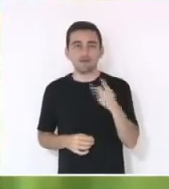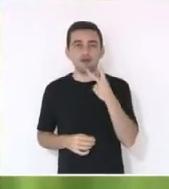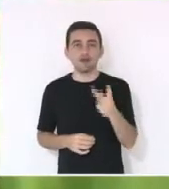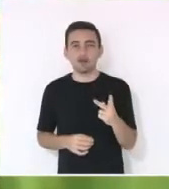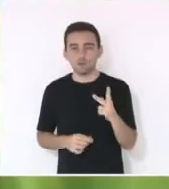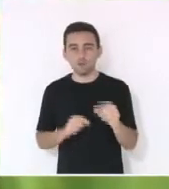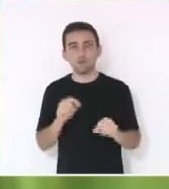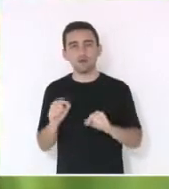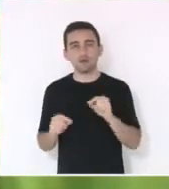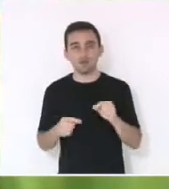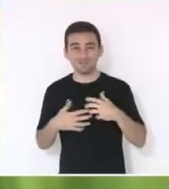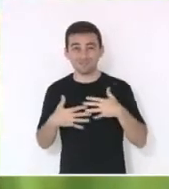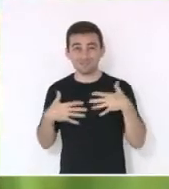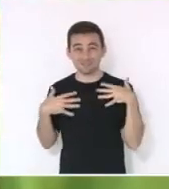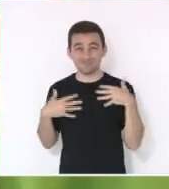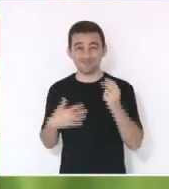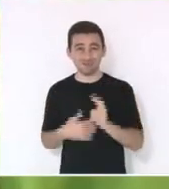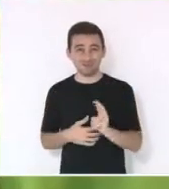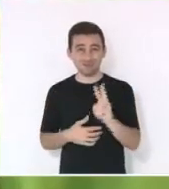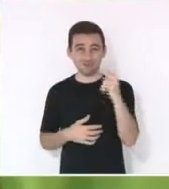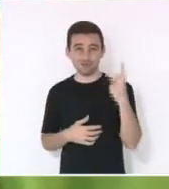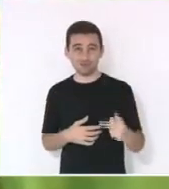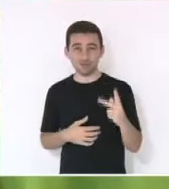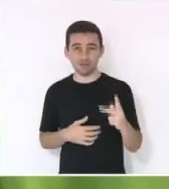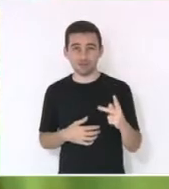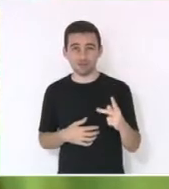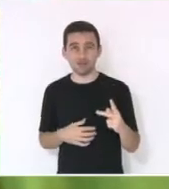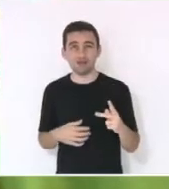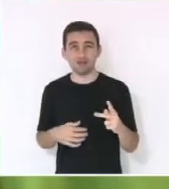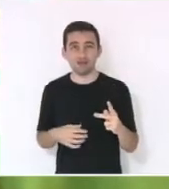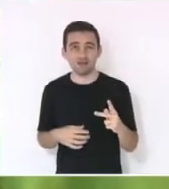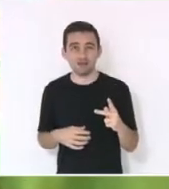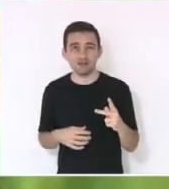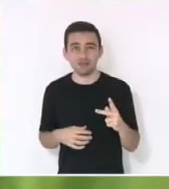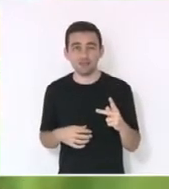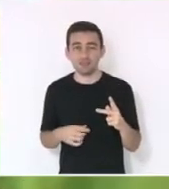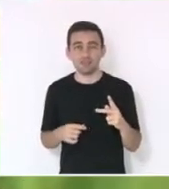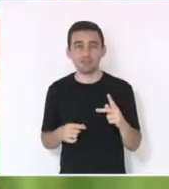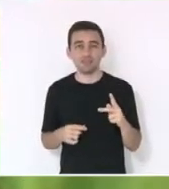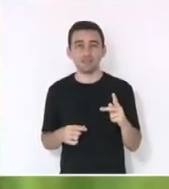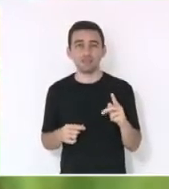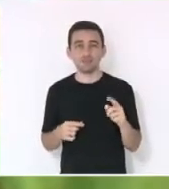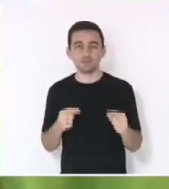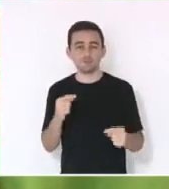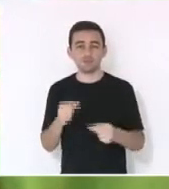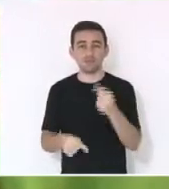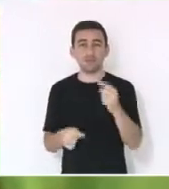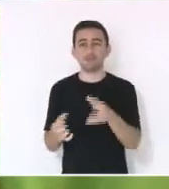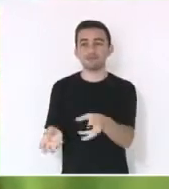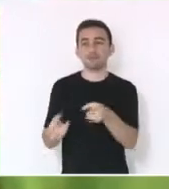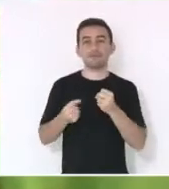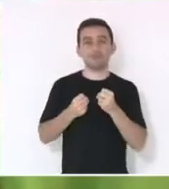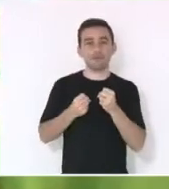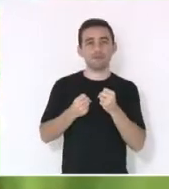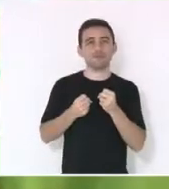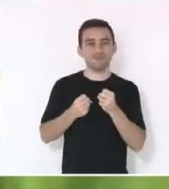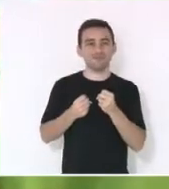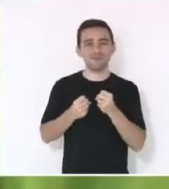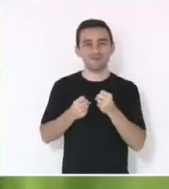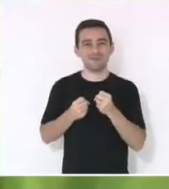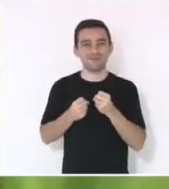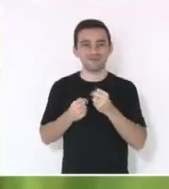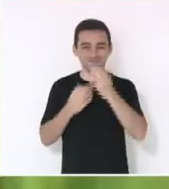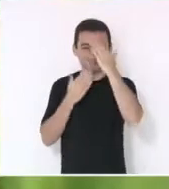homenagem, o valor dela não está em receber a homenagem, mas sim em